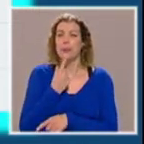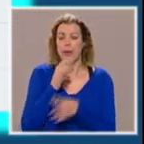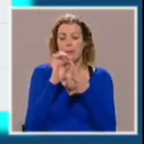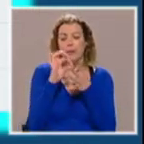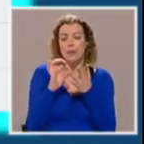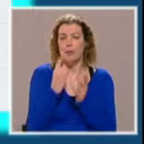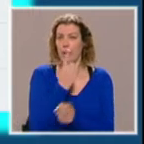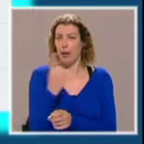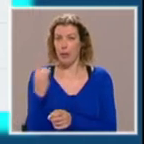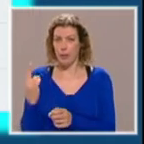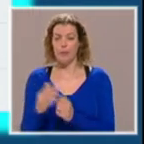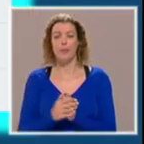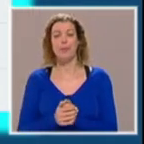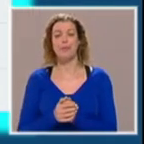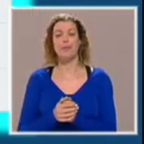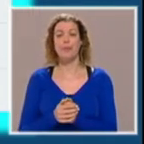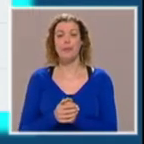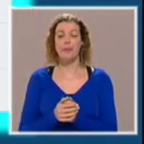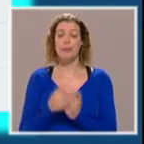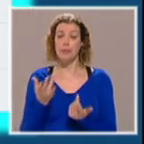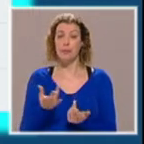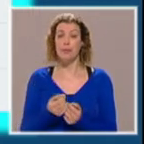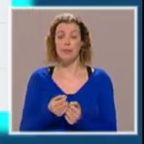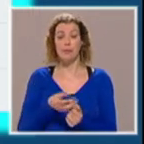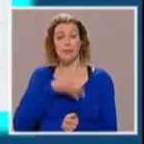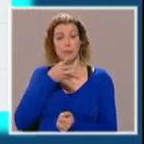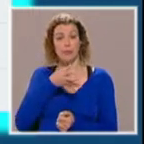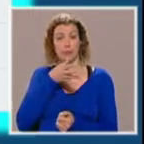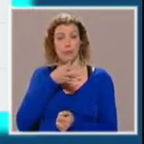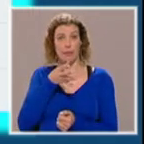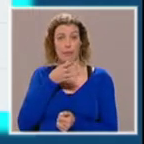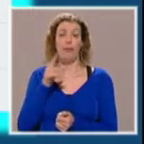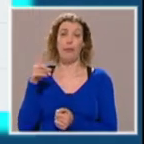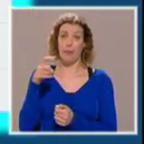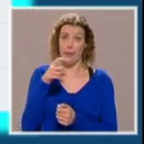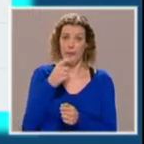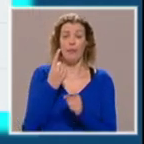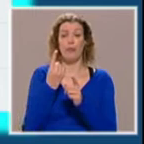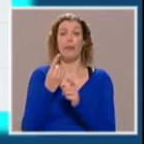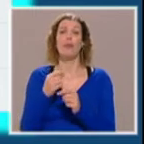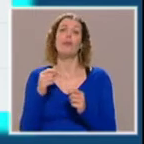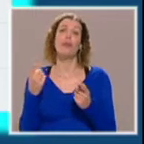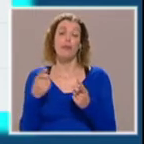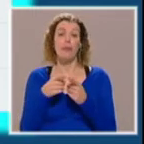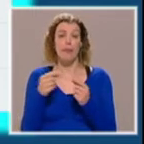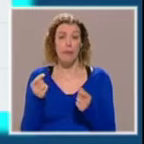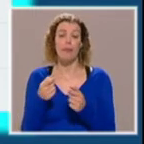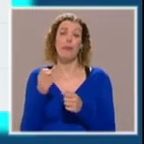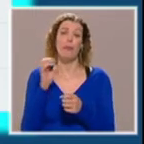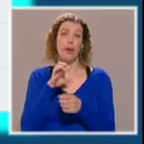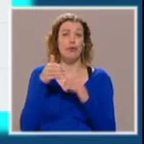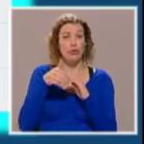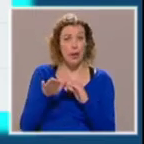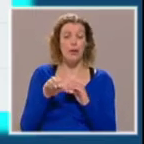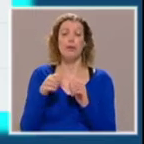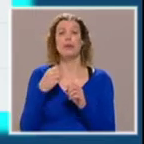mesmos constituintes. E vamos discriminar os diferentes tipos de gónadas, vias genitais, os órgãos genitais externos